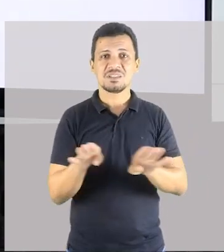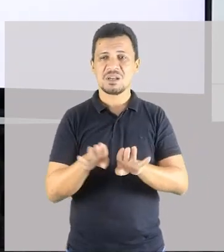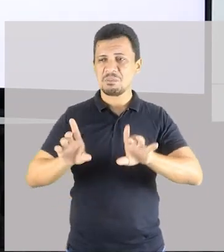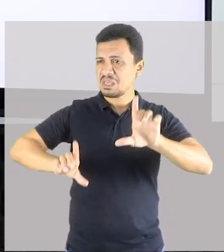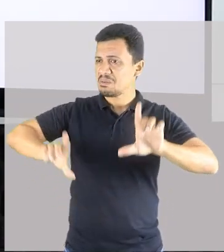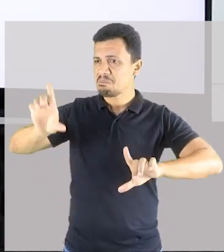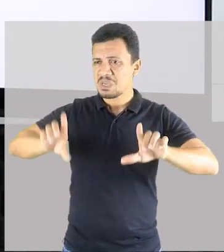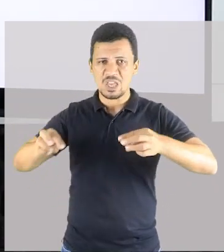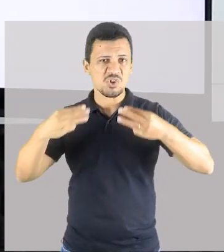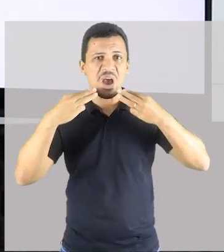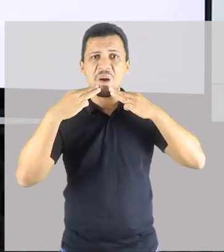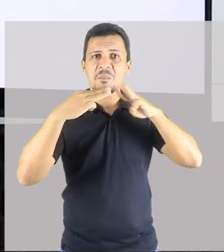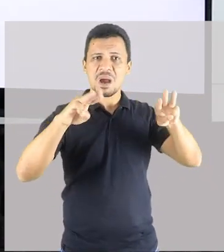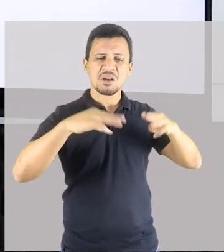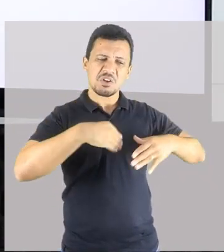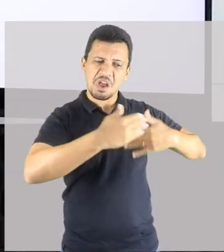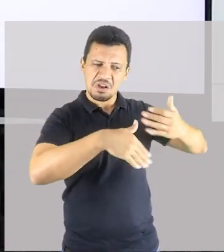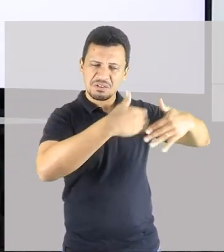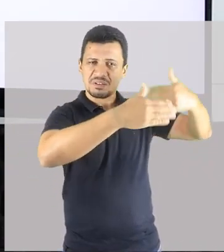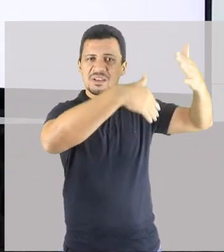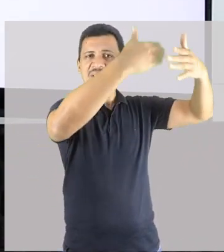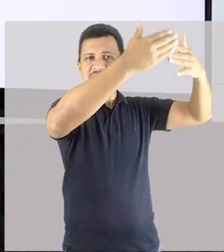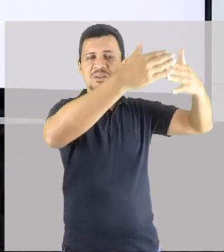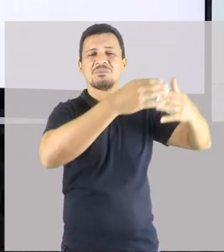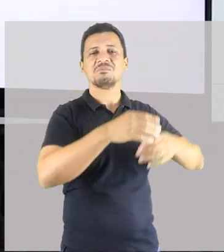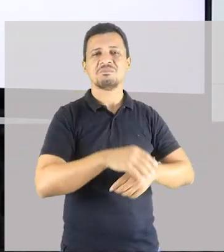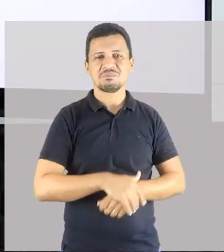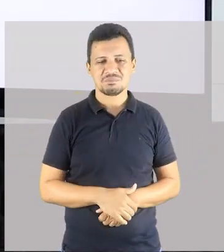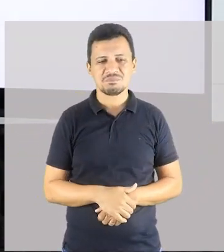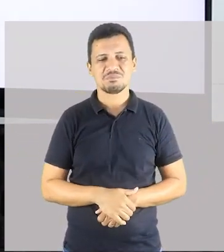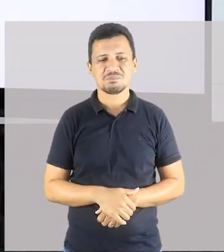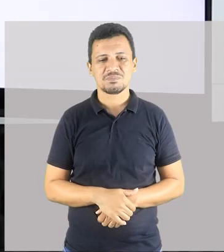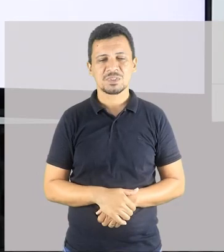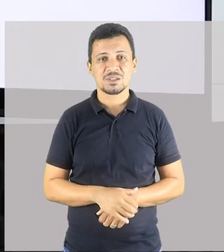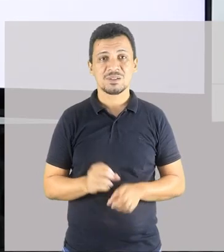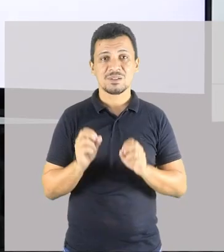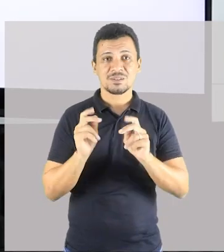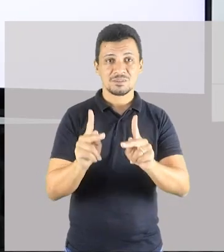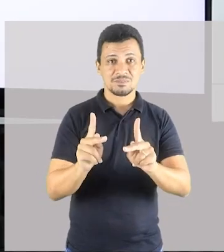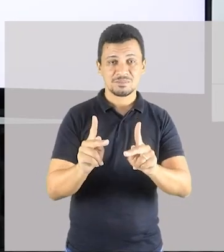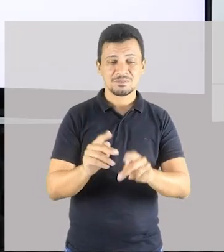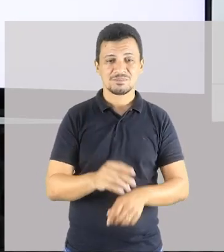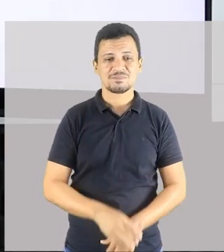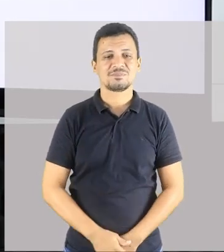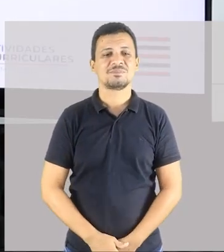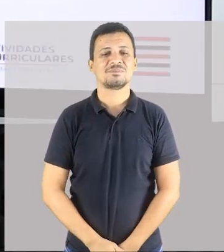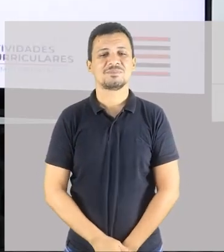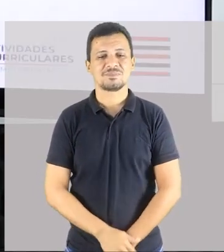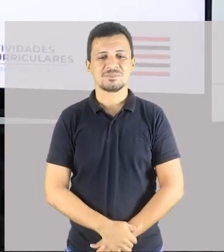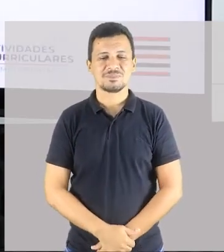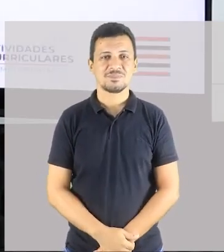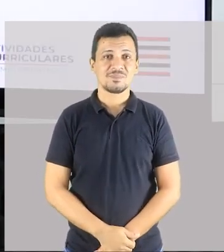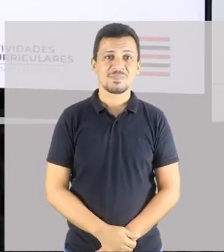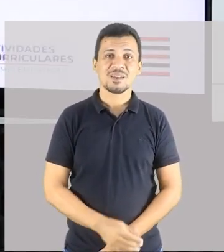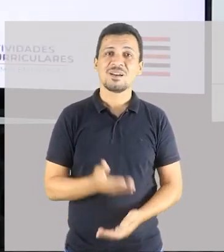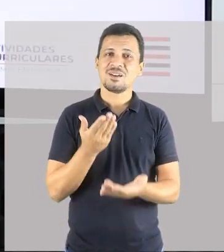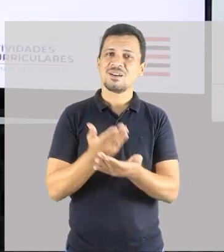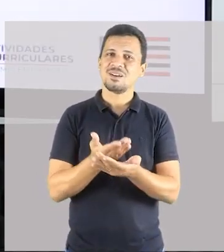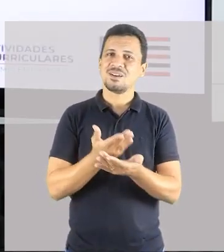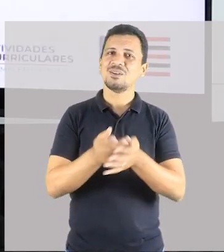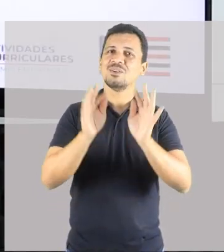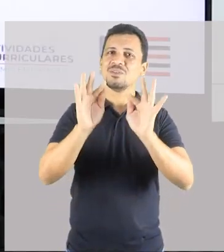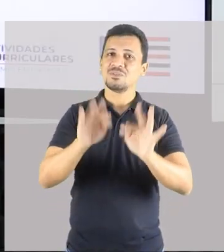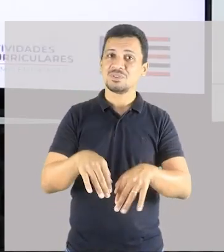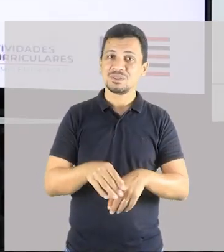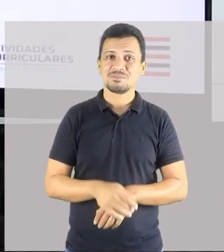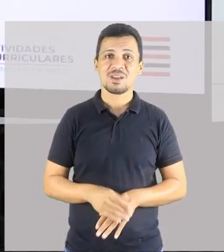o marketing, e cresceu todo um público em cima dessa modalidade. Beleza? Agora sim. Com isso a gente finaliza a nossa